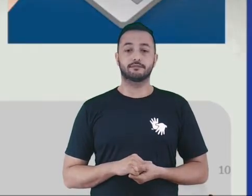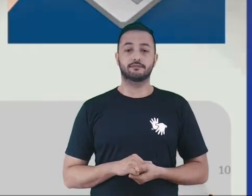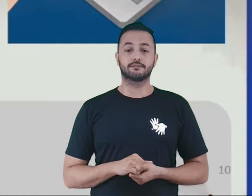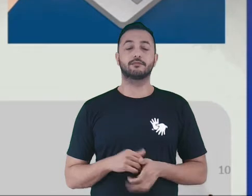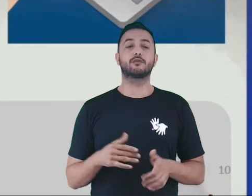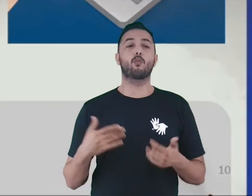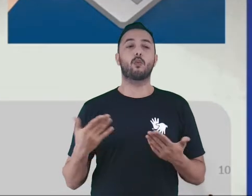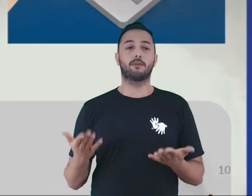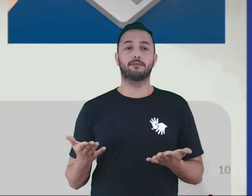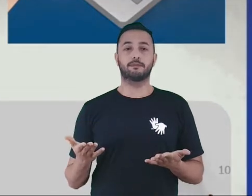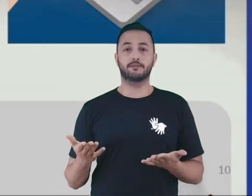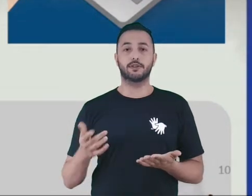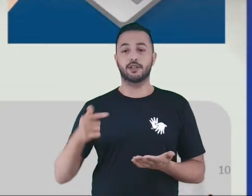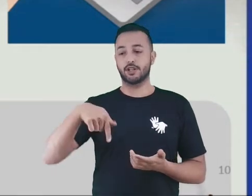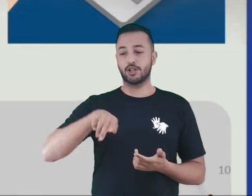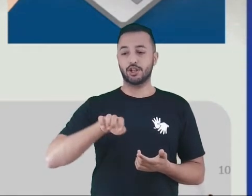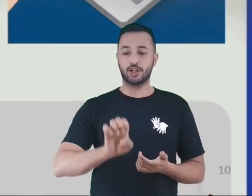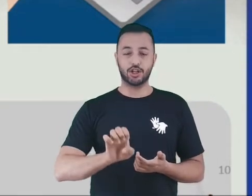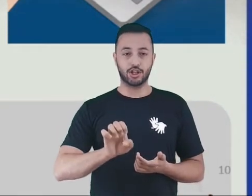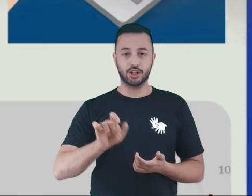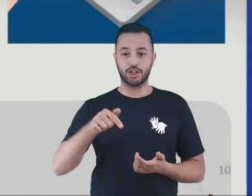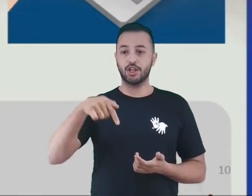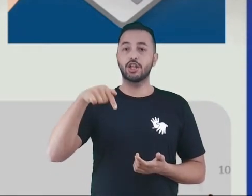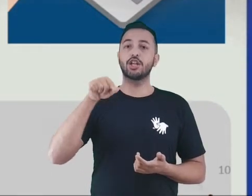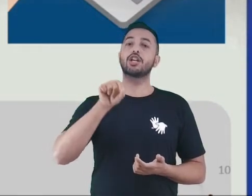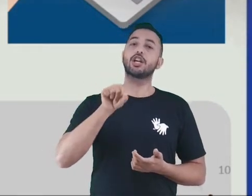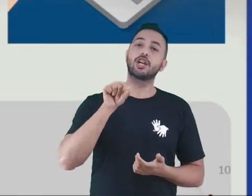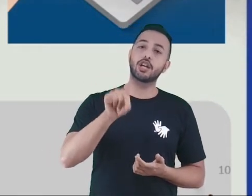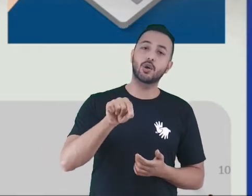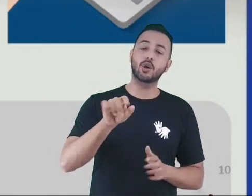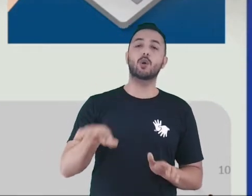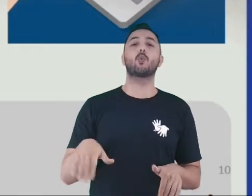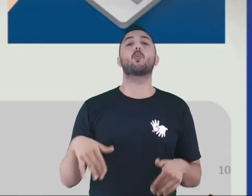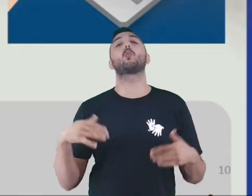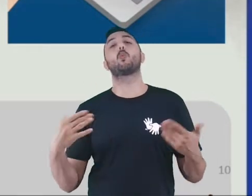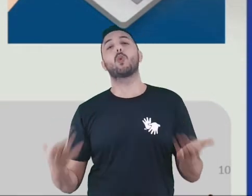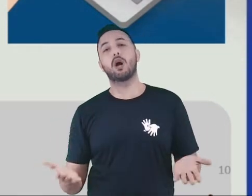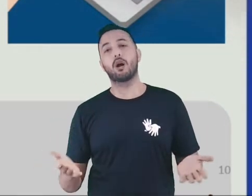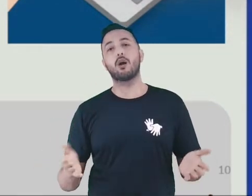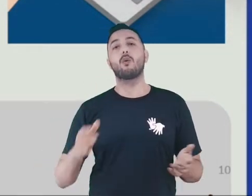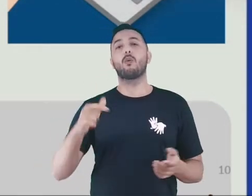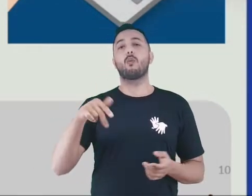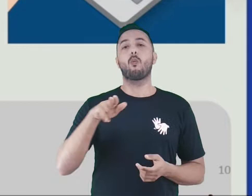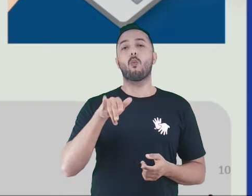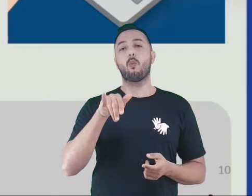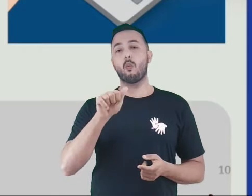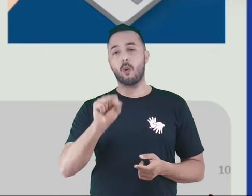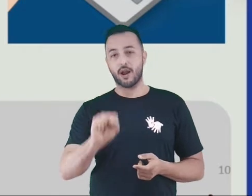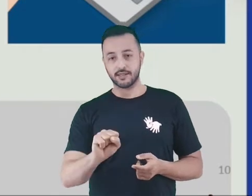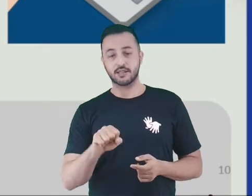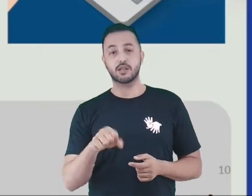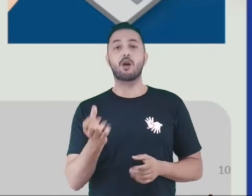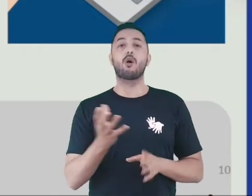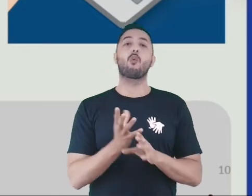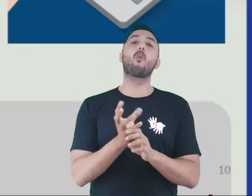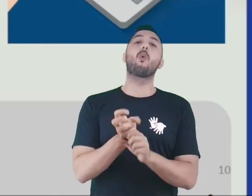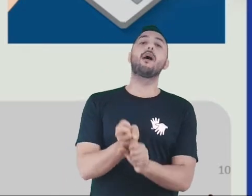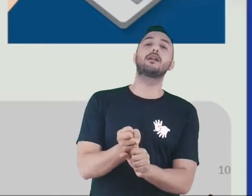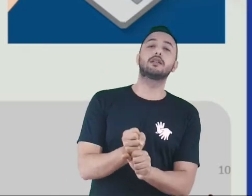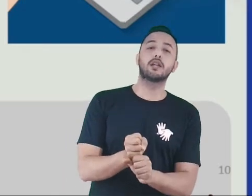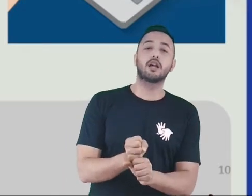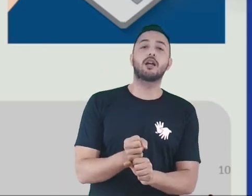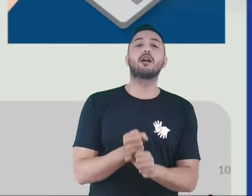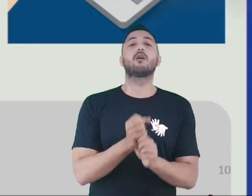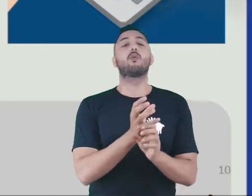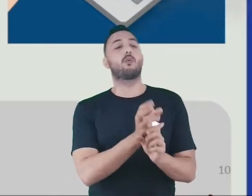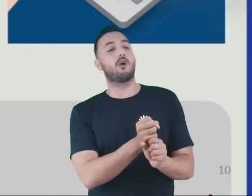São eles: que, quem, qual, quais, quanto,